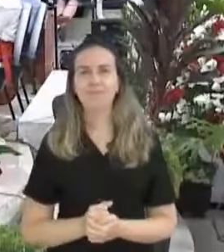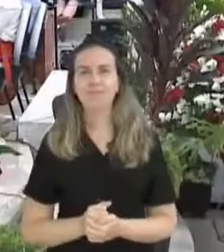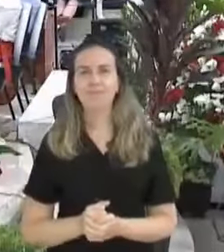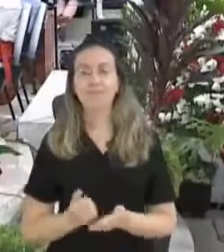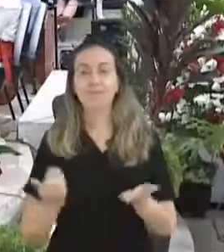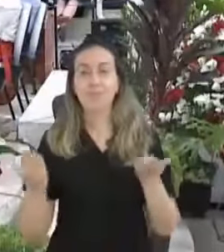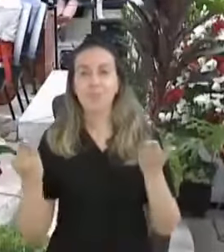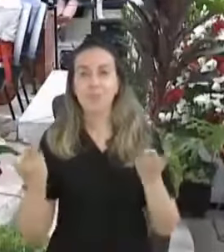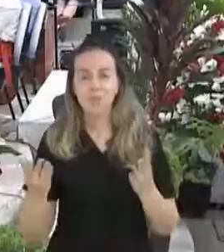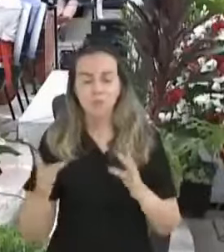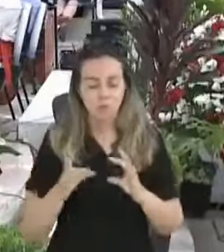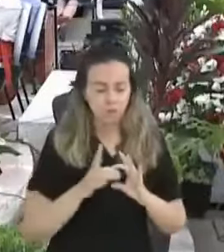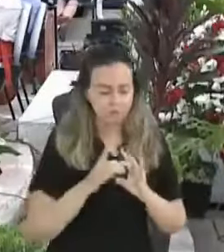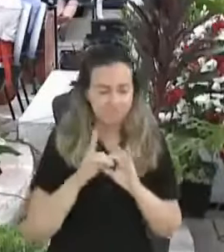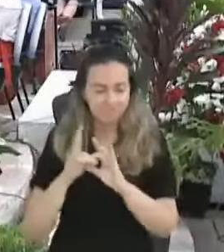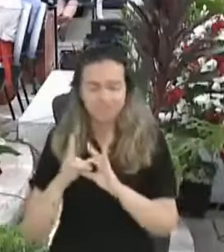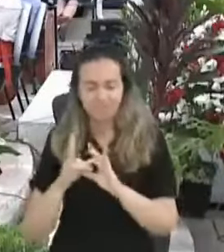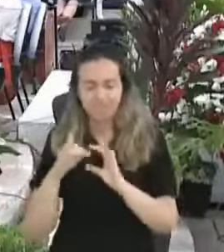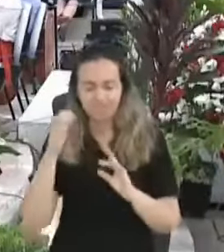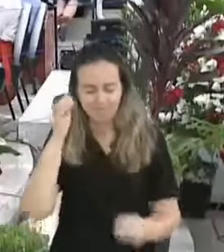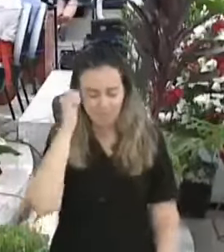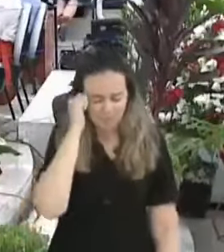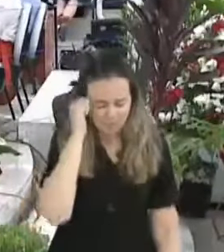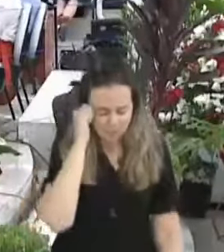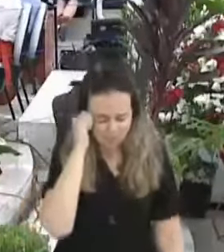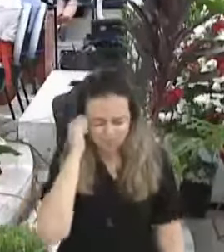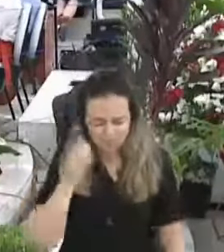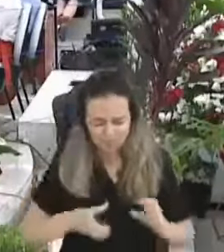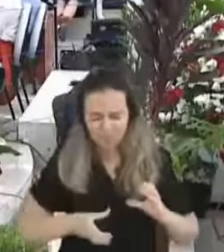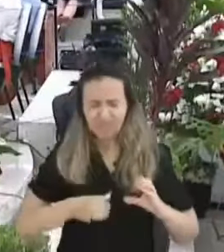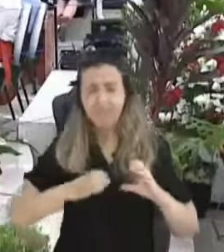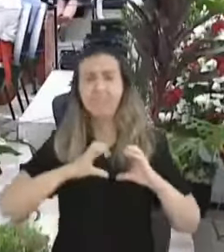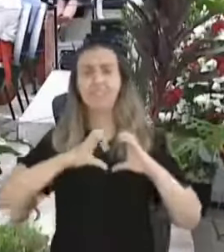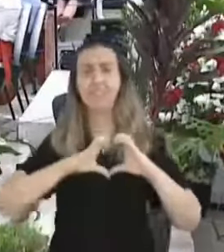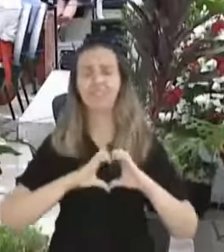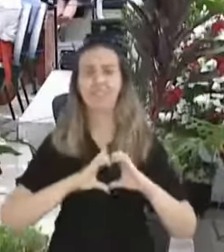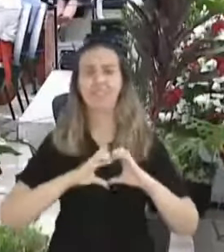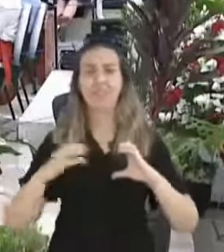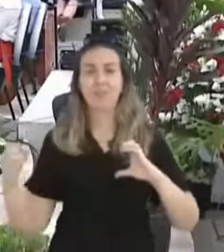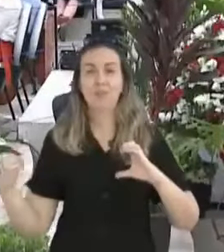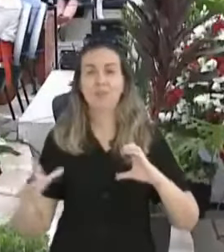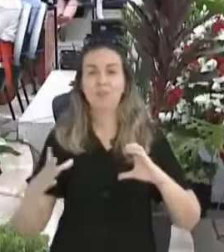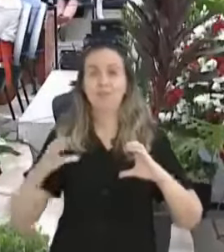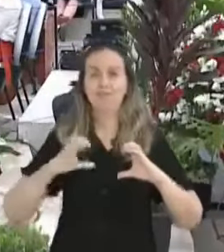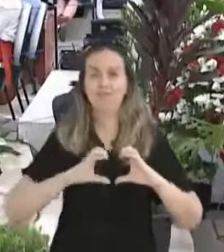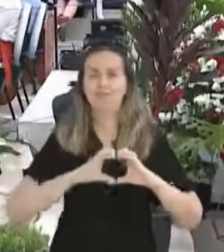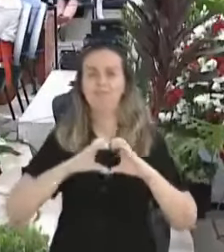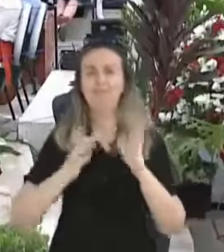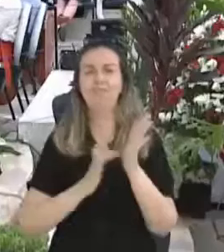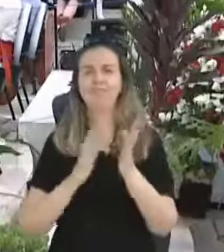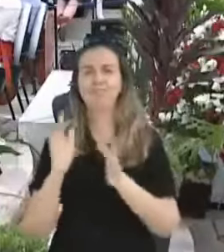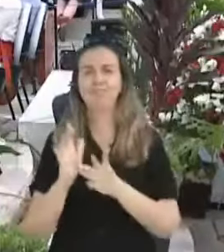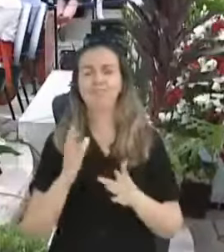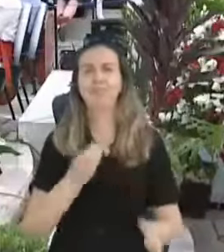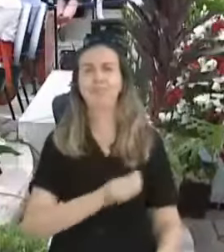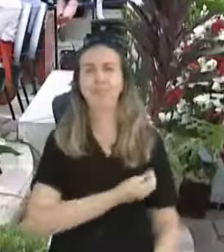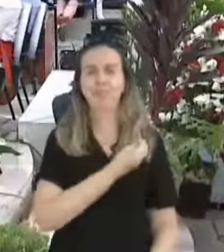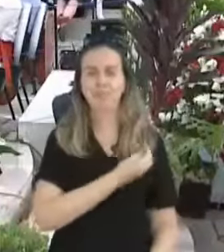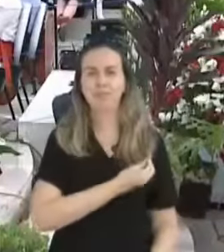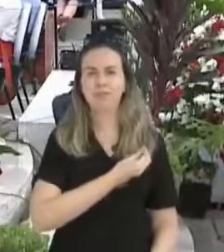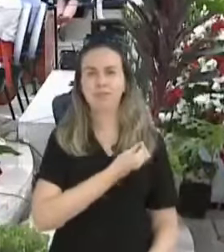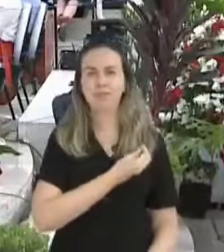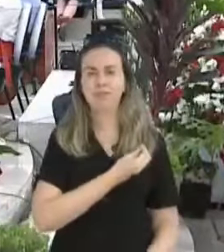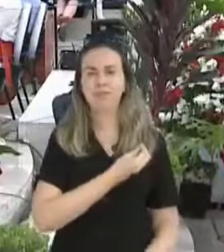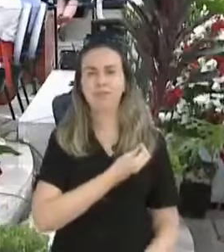converter. Converte-nos a ti, Senhor, e seremos convertidos. ouvidos. Está escrito lá no livro